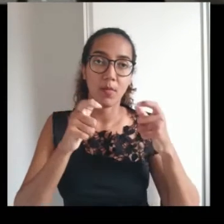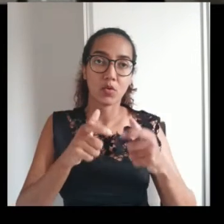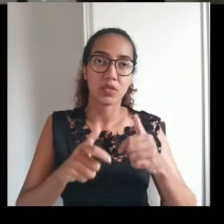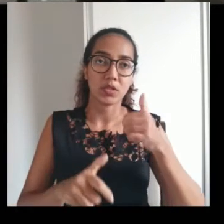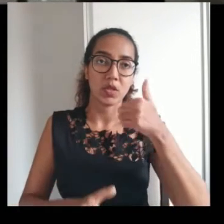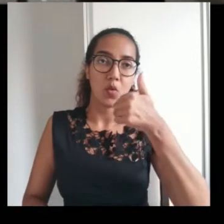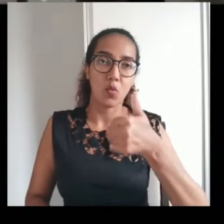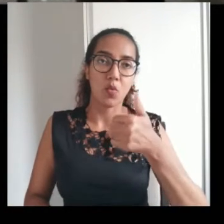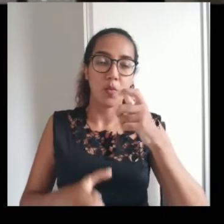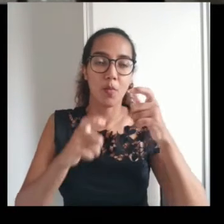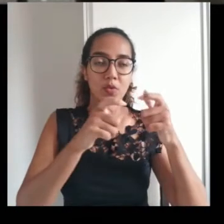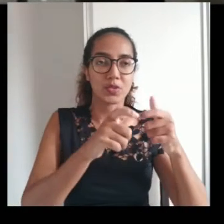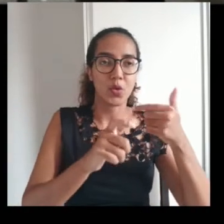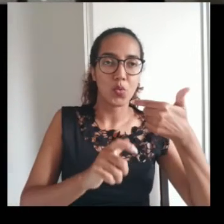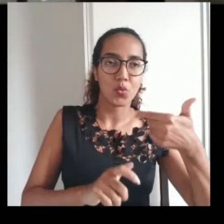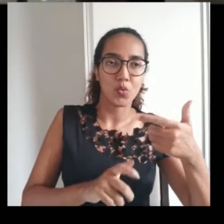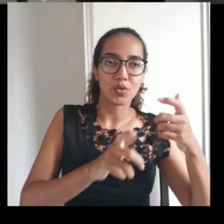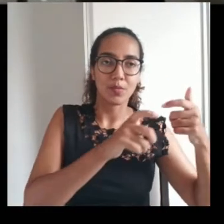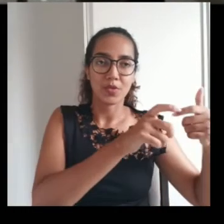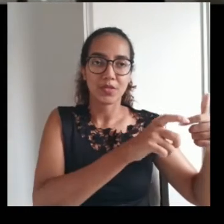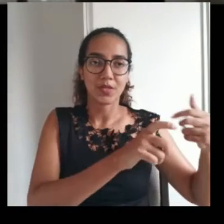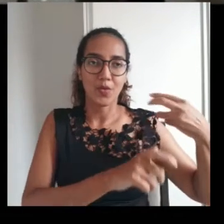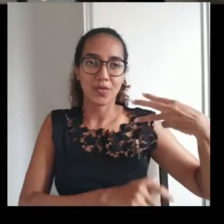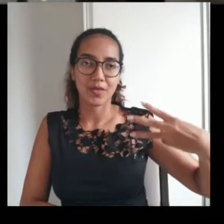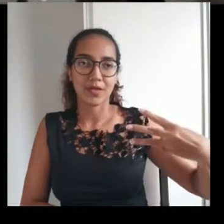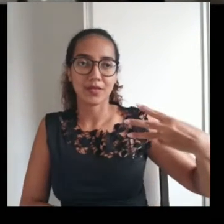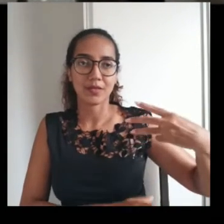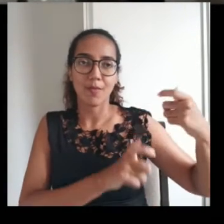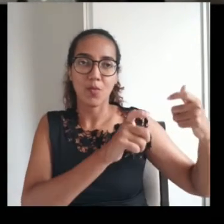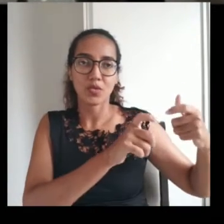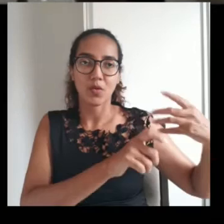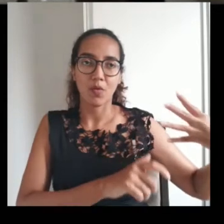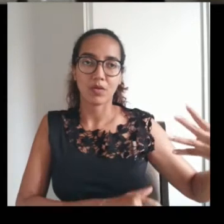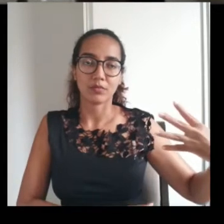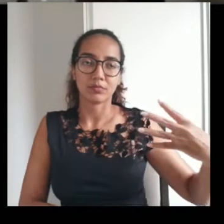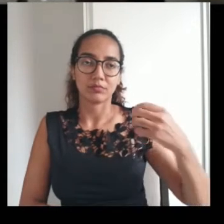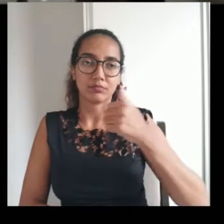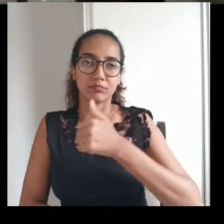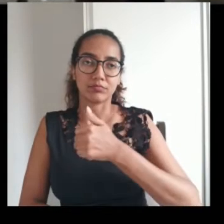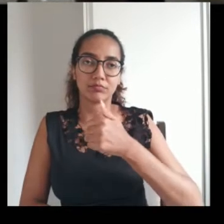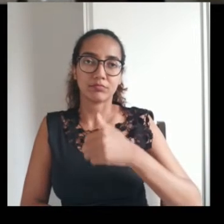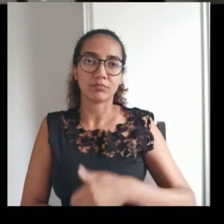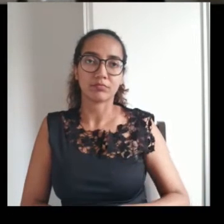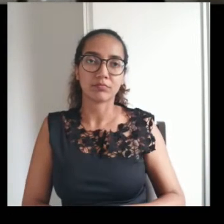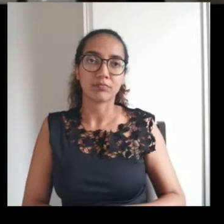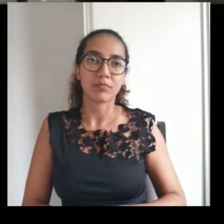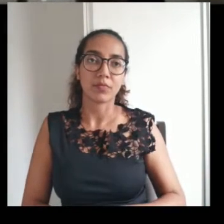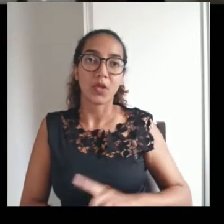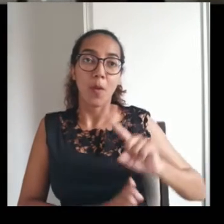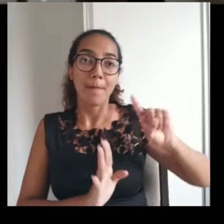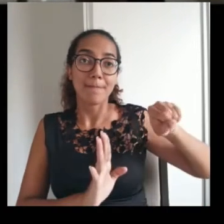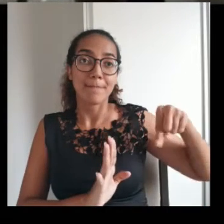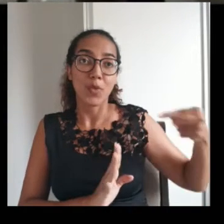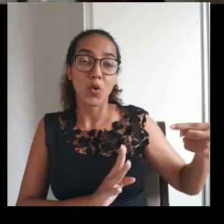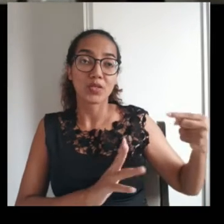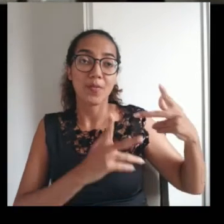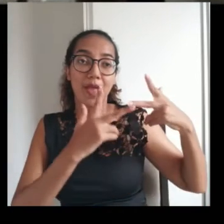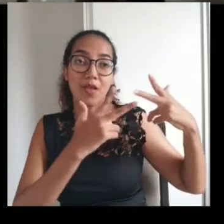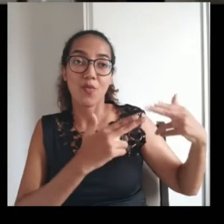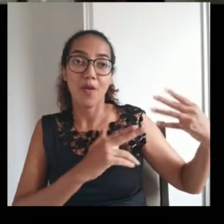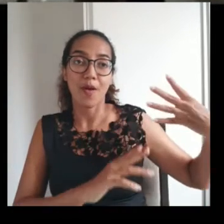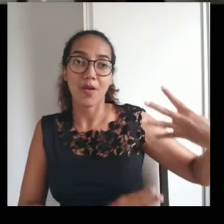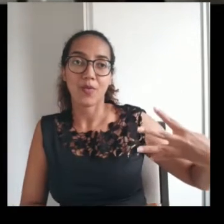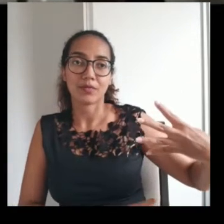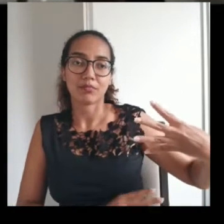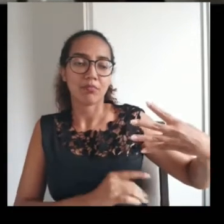posição 2, 3, posição 4. Certo? Então, próximo é igual a 4. Né? Tem um buraco aqui. E daqui